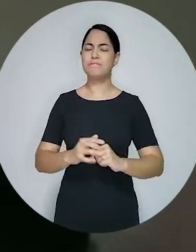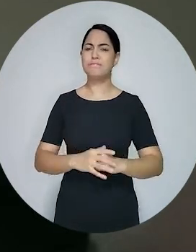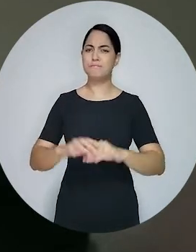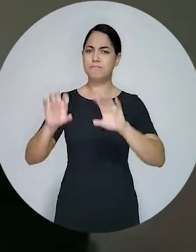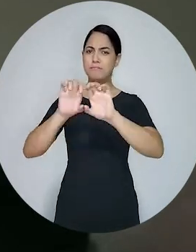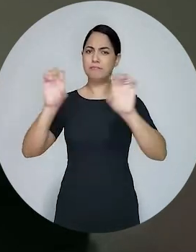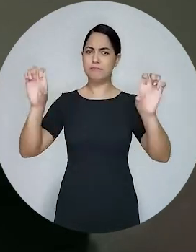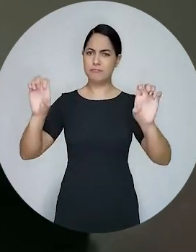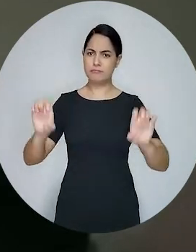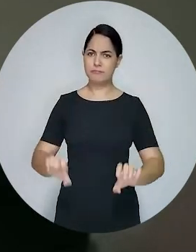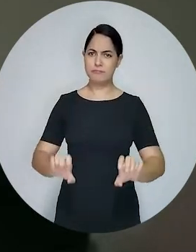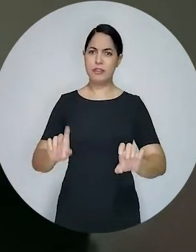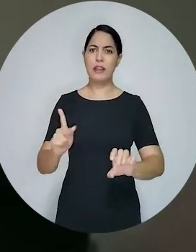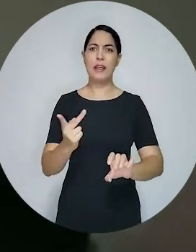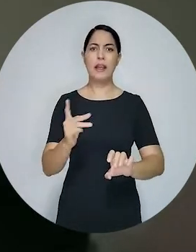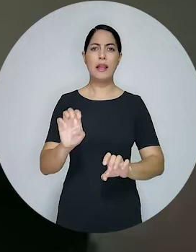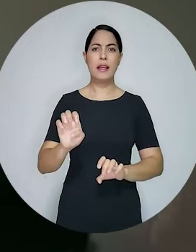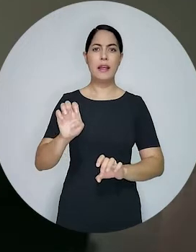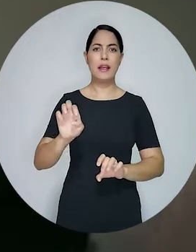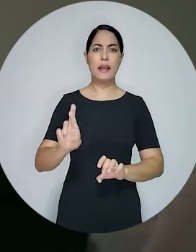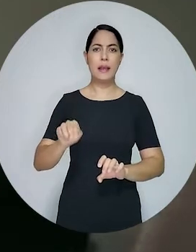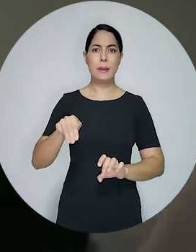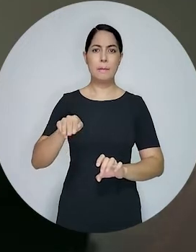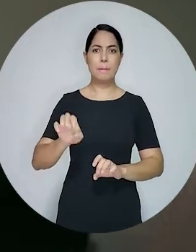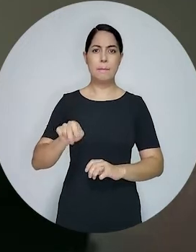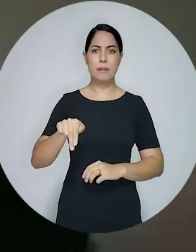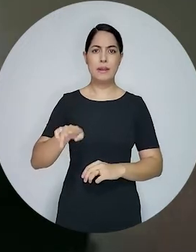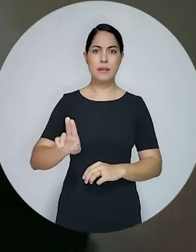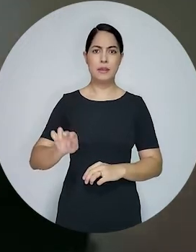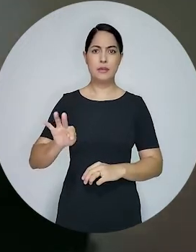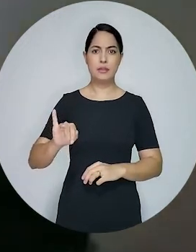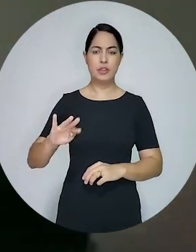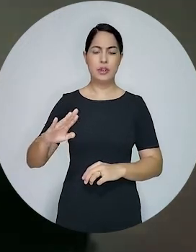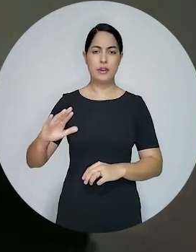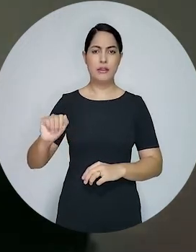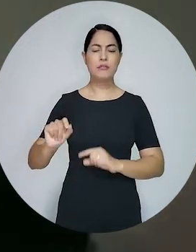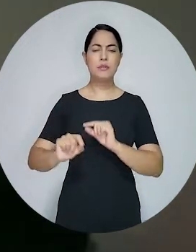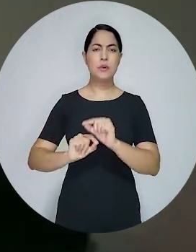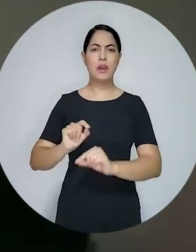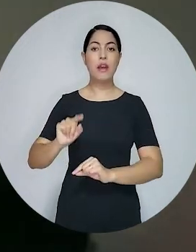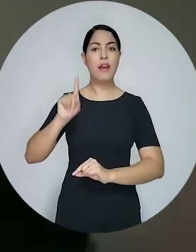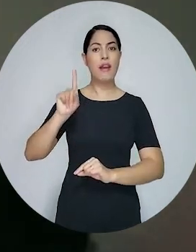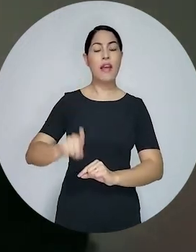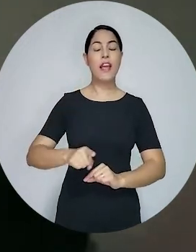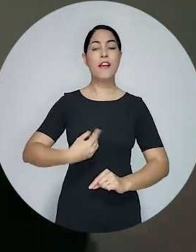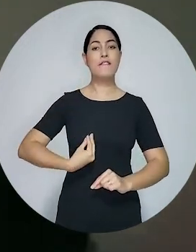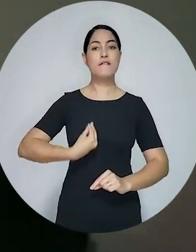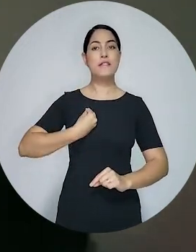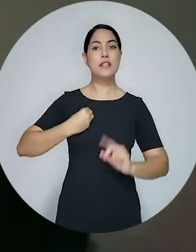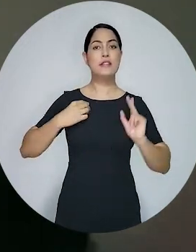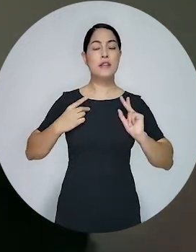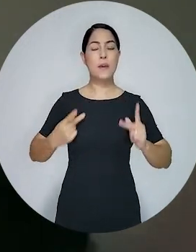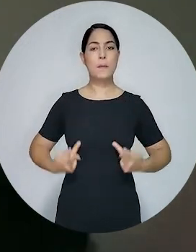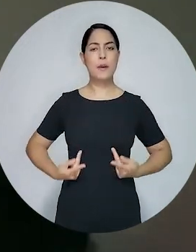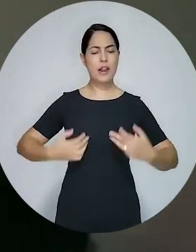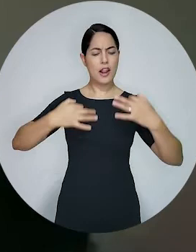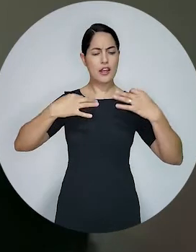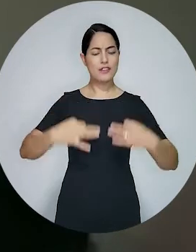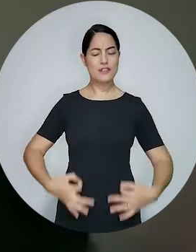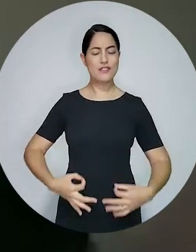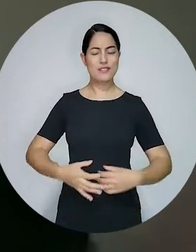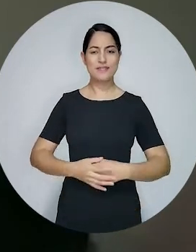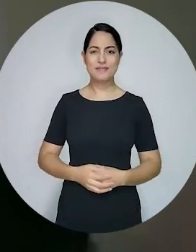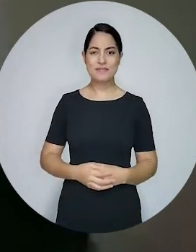parâmetro hermenêutico, além do princípio da dignidade da pessoa humana,